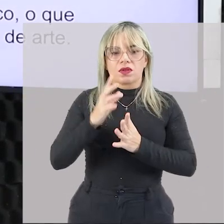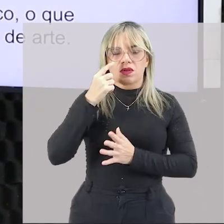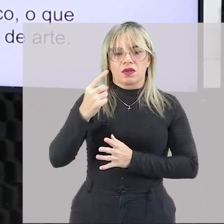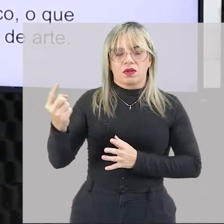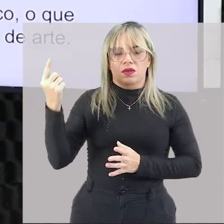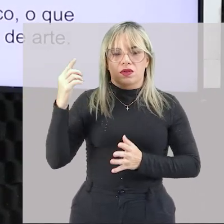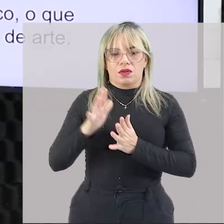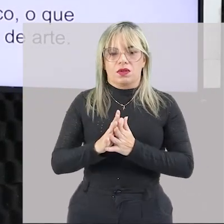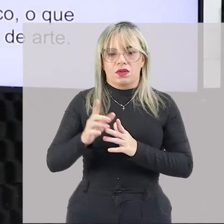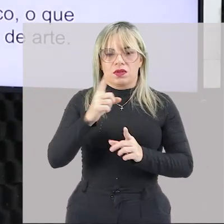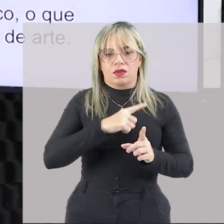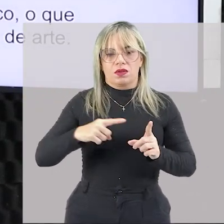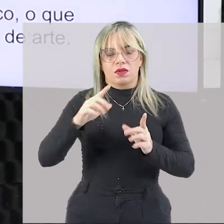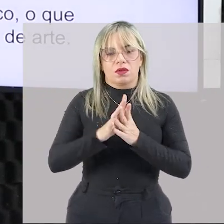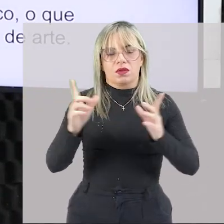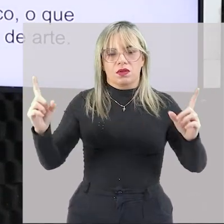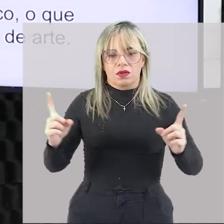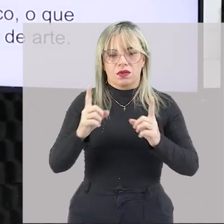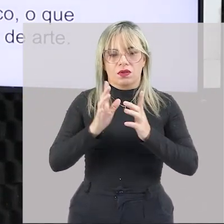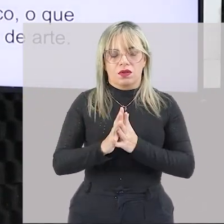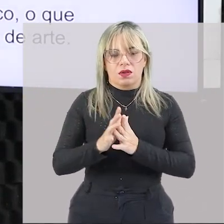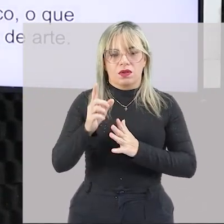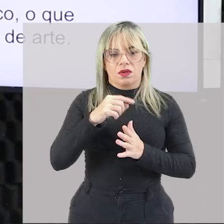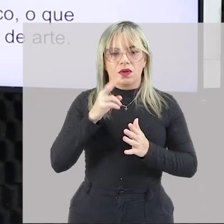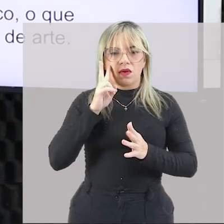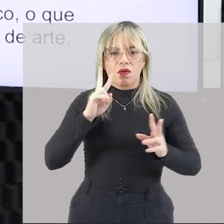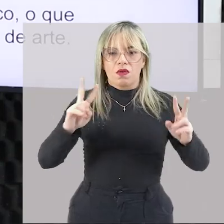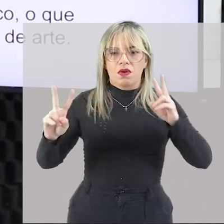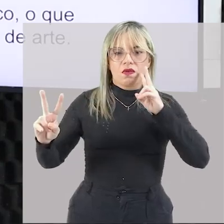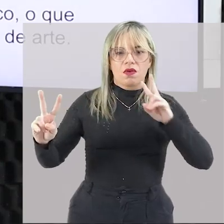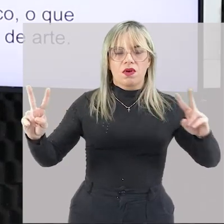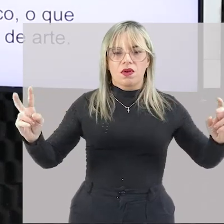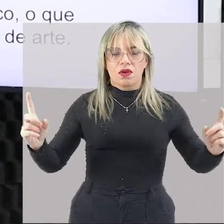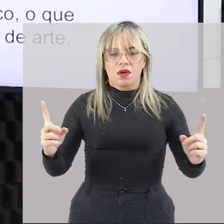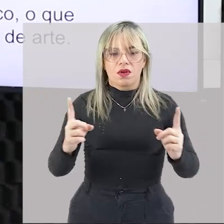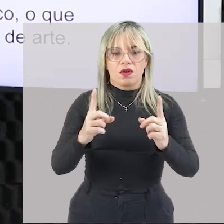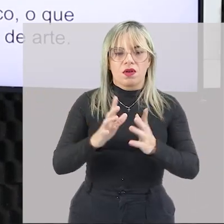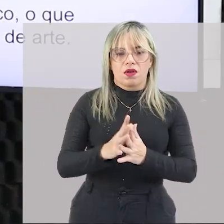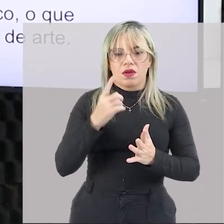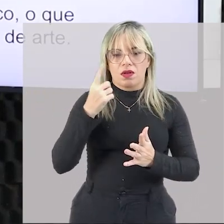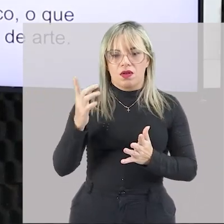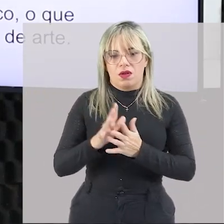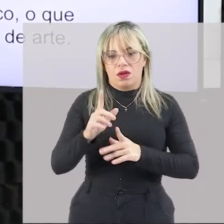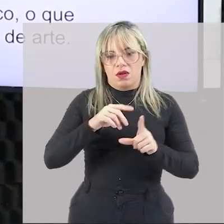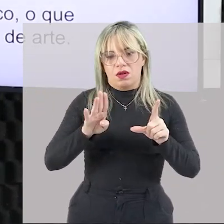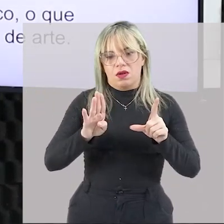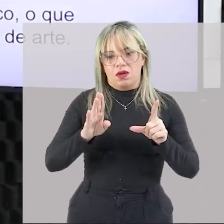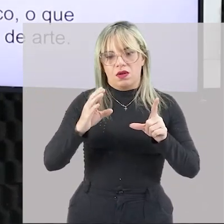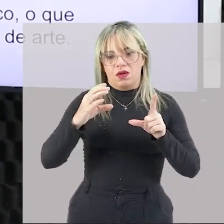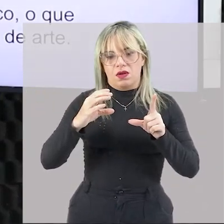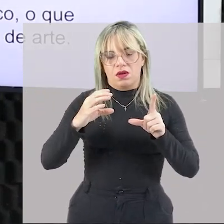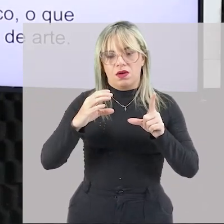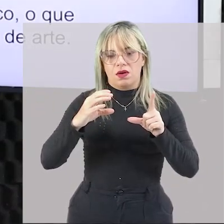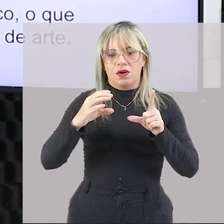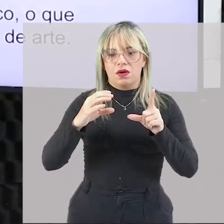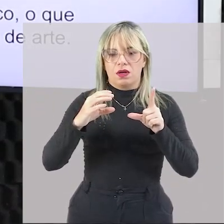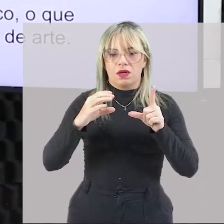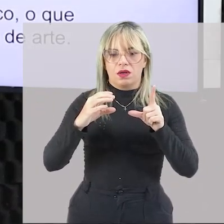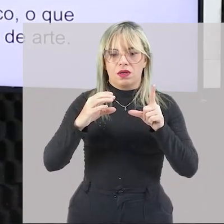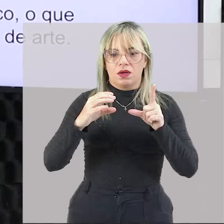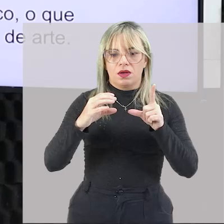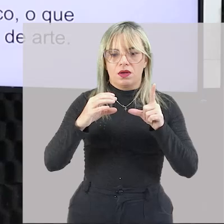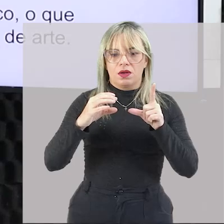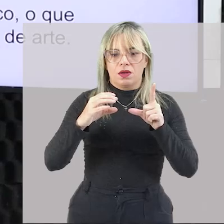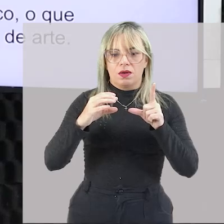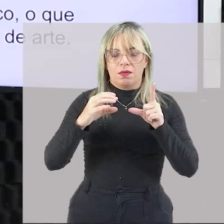educacional estabelecida na relação do artista com o público. Eu vou educar o público para sentar e ouvir? Talvez. Letra C, redistribuição do